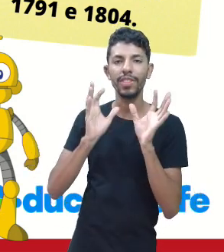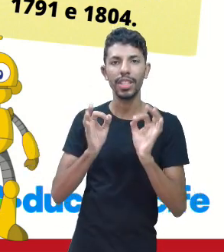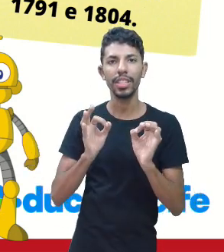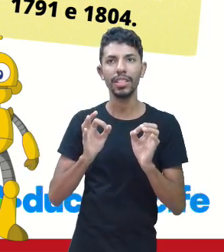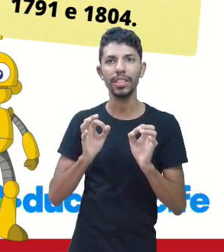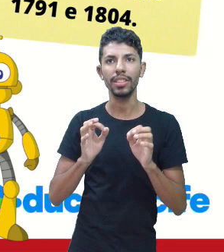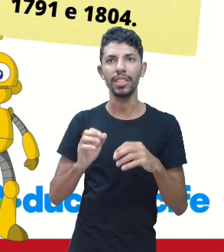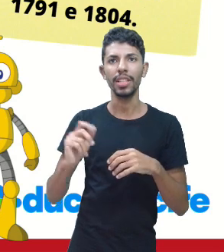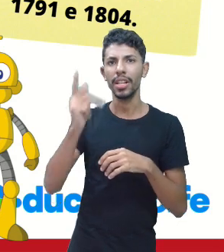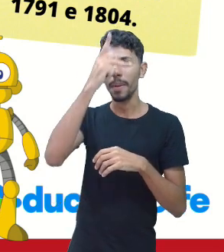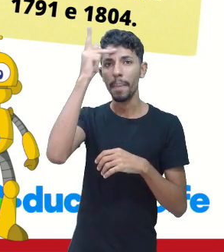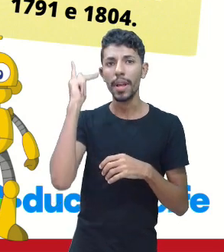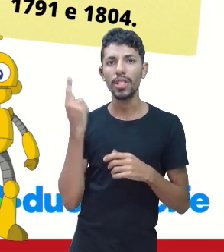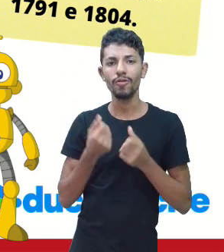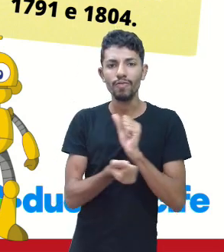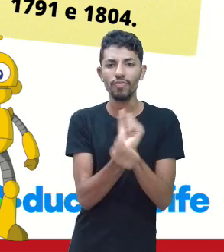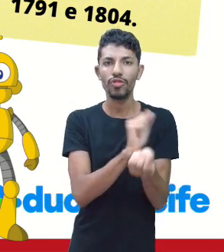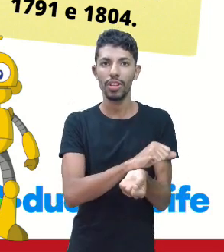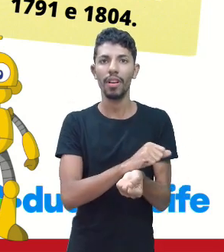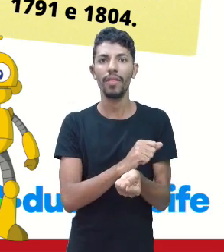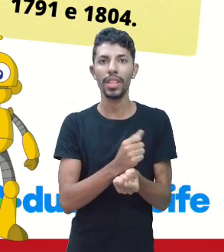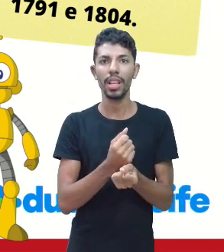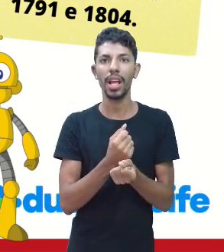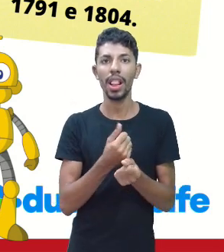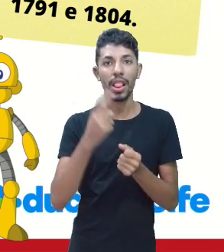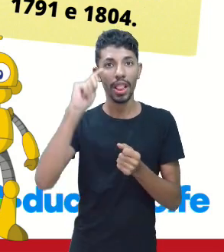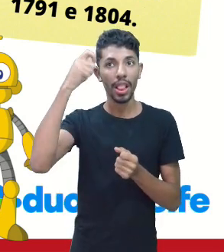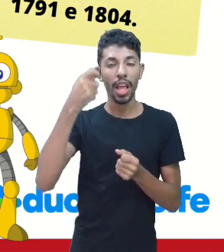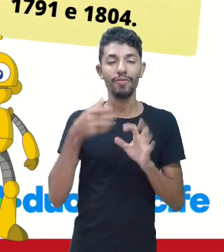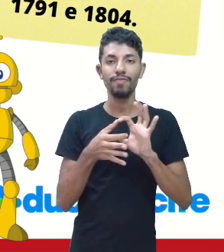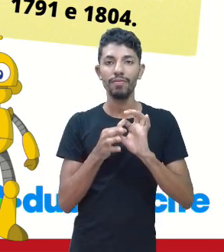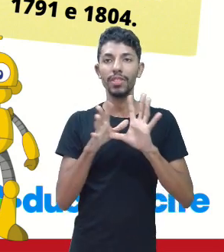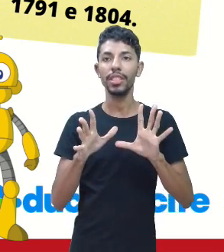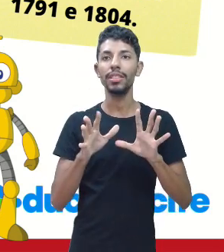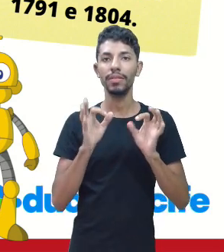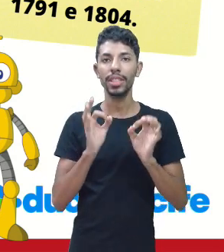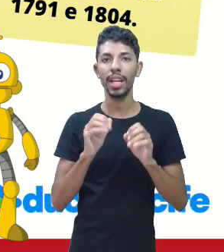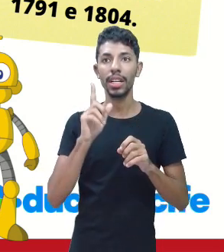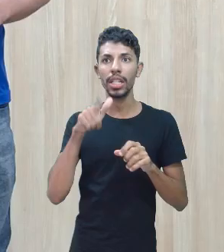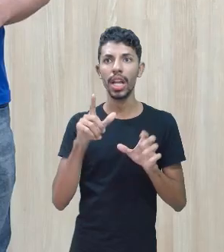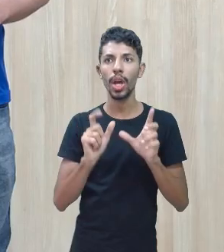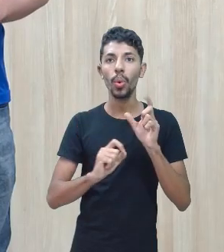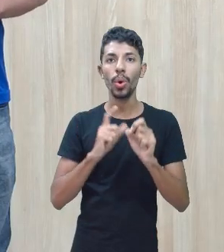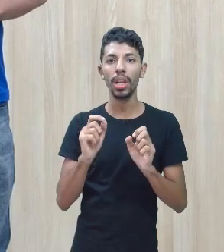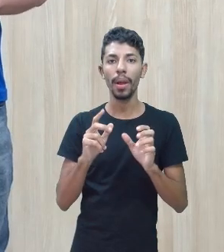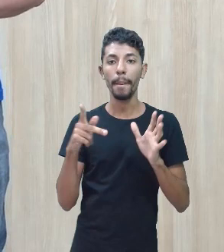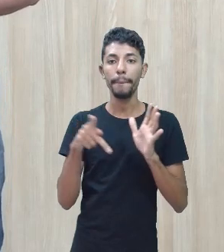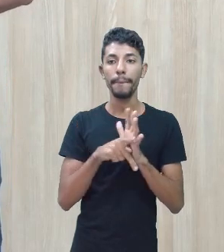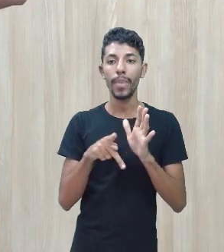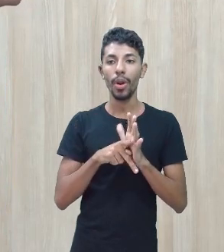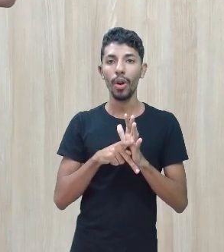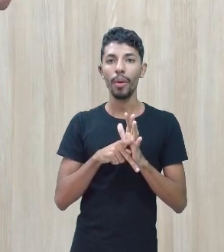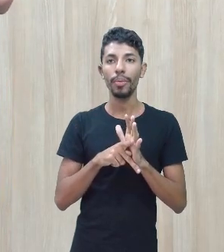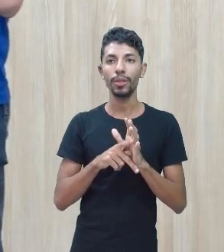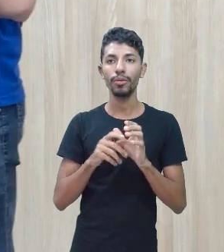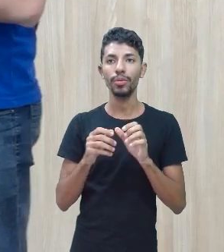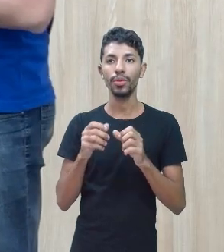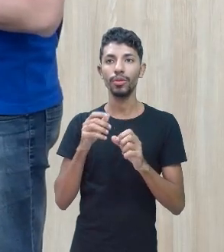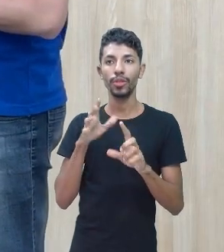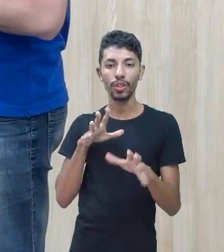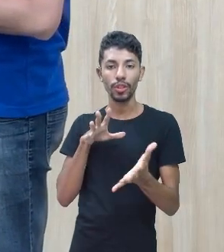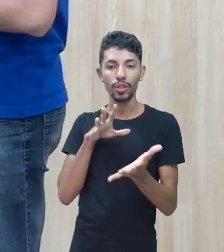de sujeitos escravizados e negros livres e libertos do Haiti, que era uma colônia francesa. Então, entre os anos